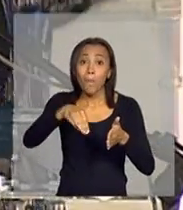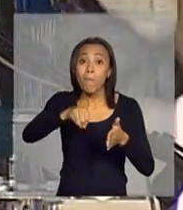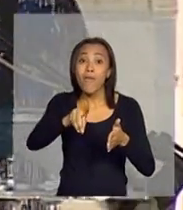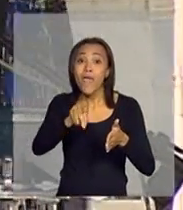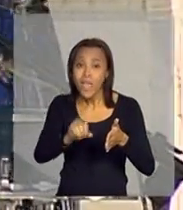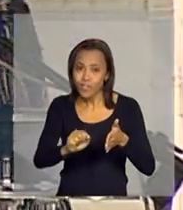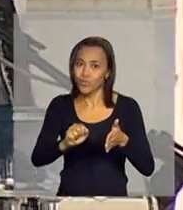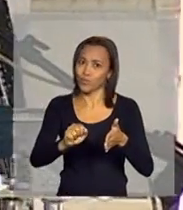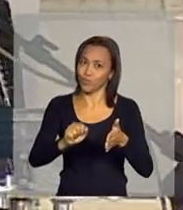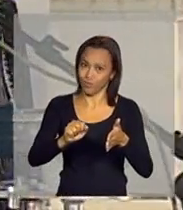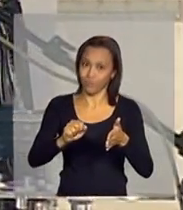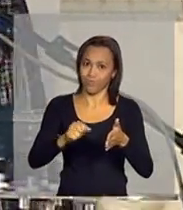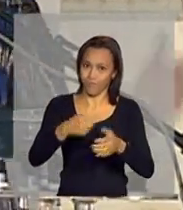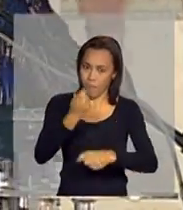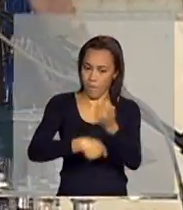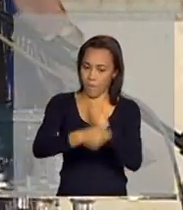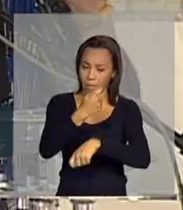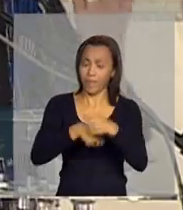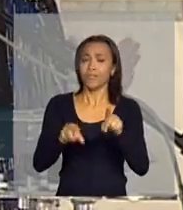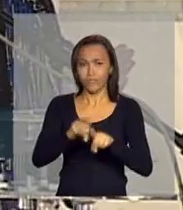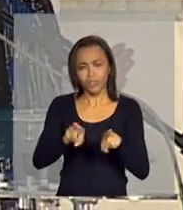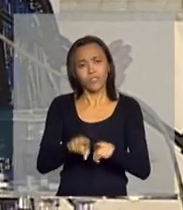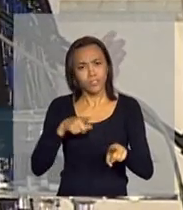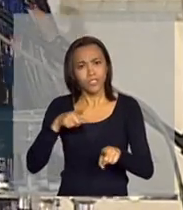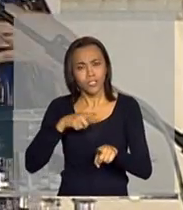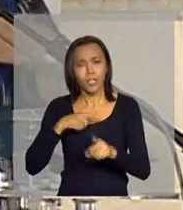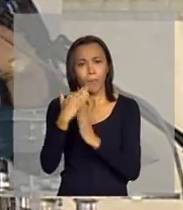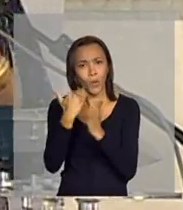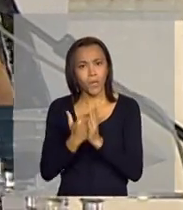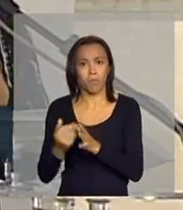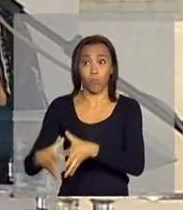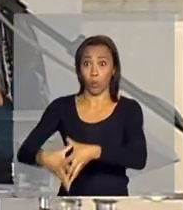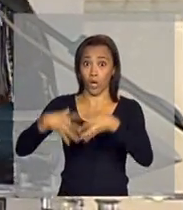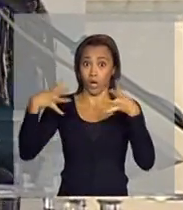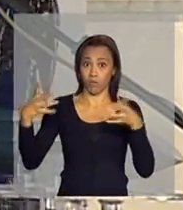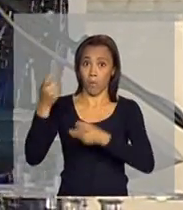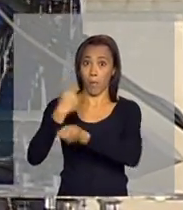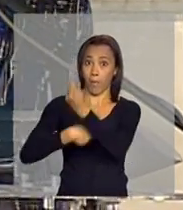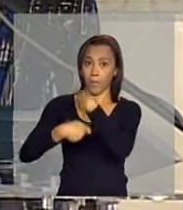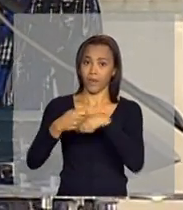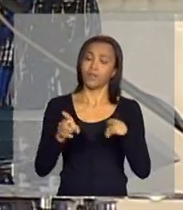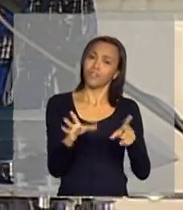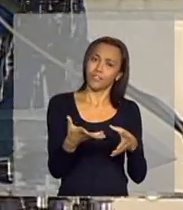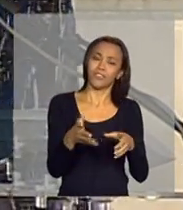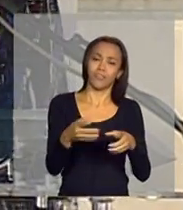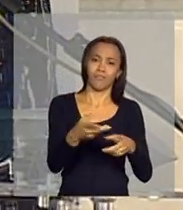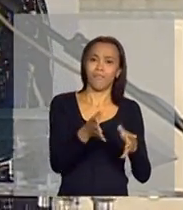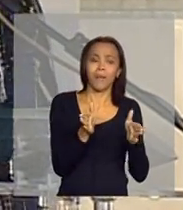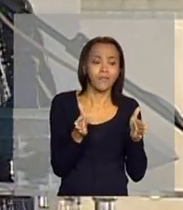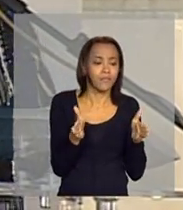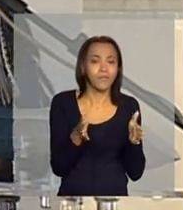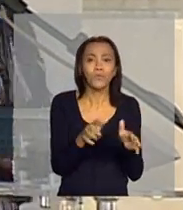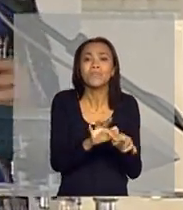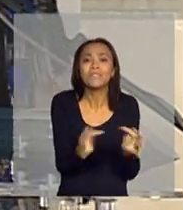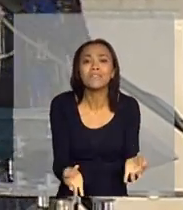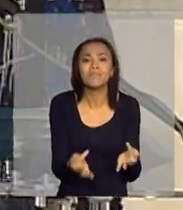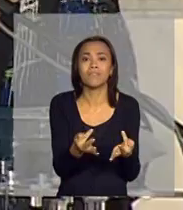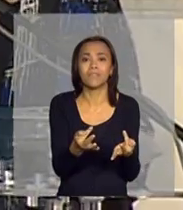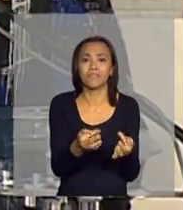programa para o grande, tinha programa para o pequeno, e o médio não tinha um foco específico para